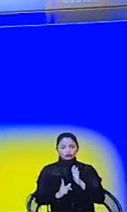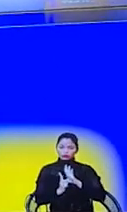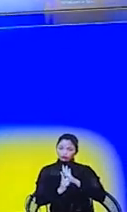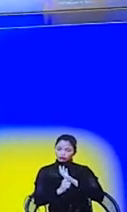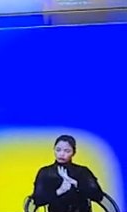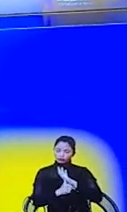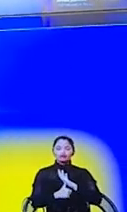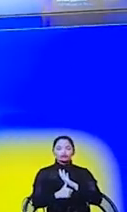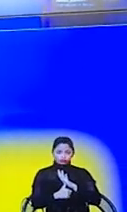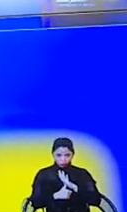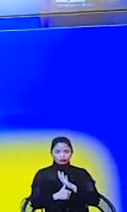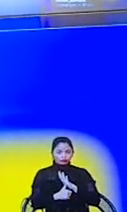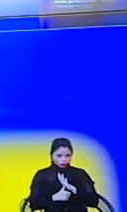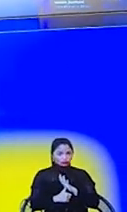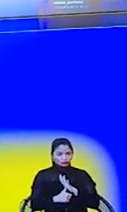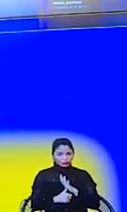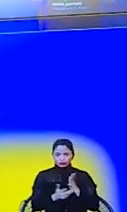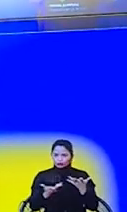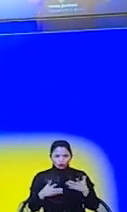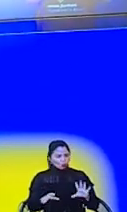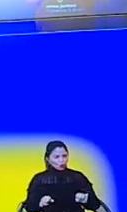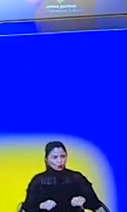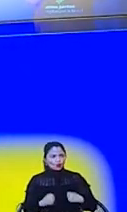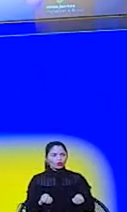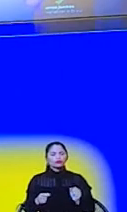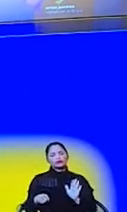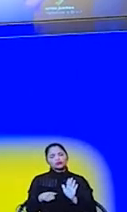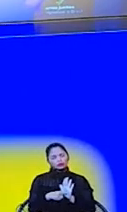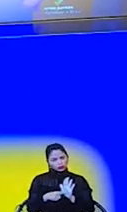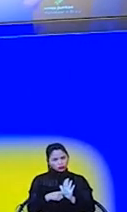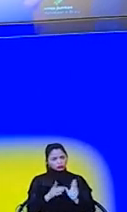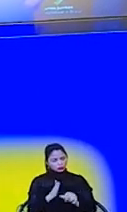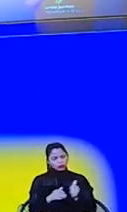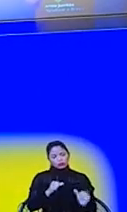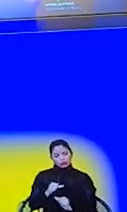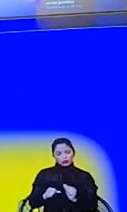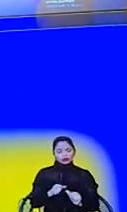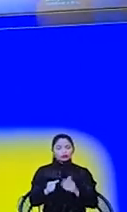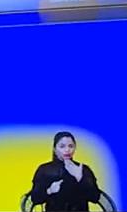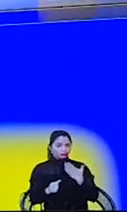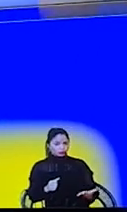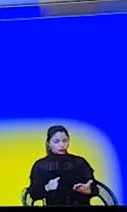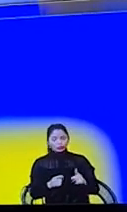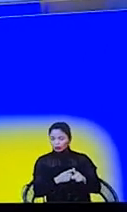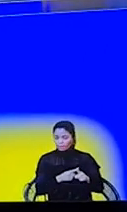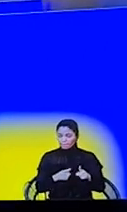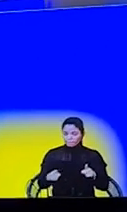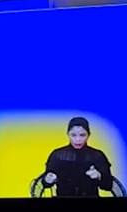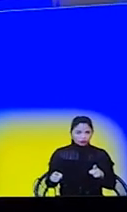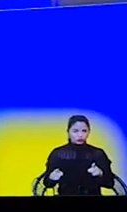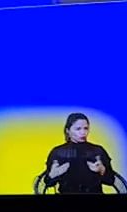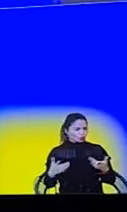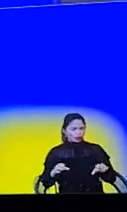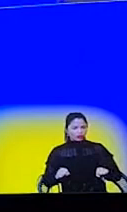Então, aqui, a gente não quer reforçar o negativo. A primeira mudança é pedidos despachados no prazo. Eu não quero